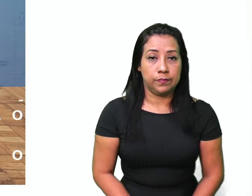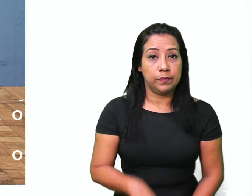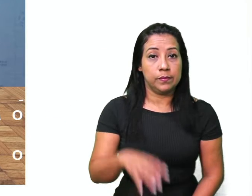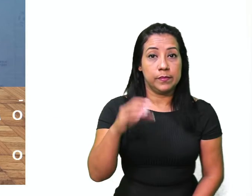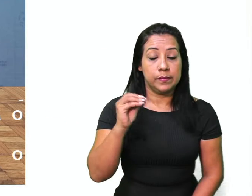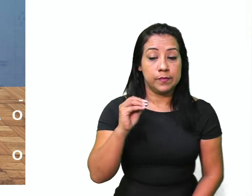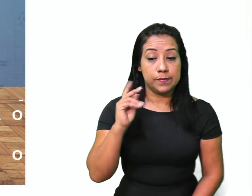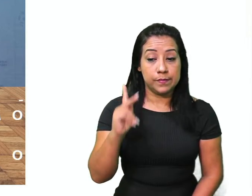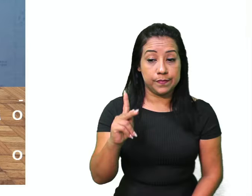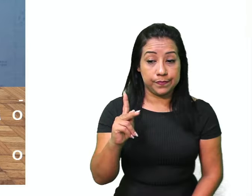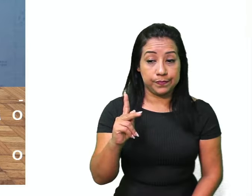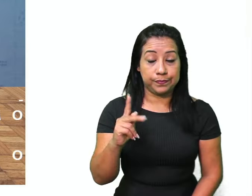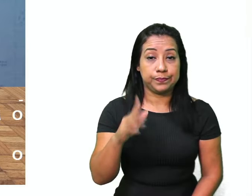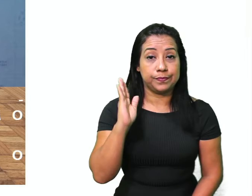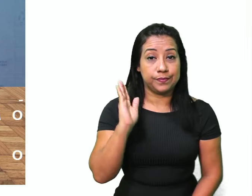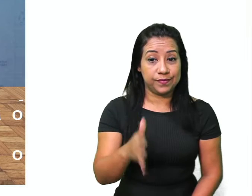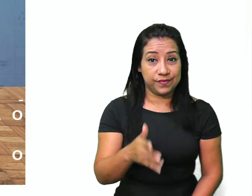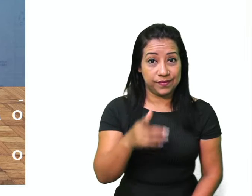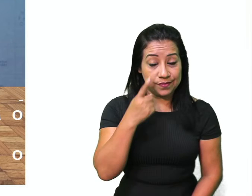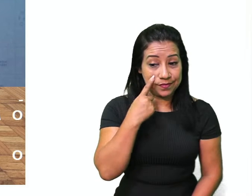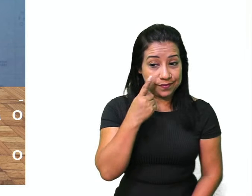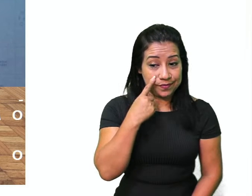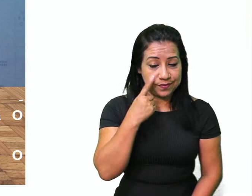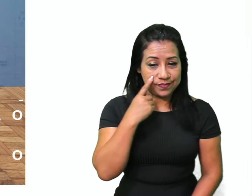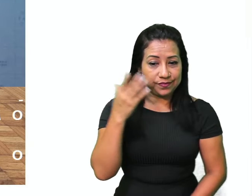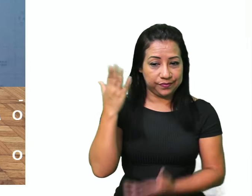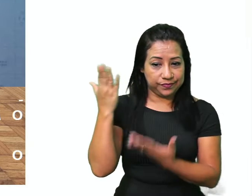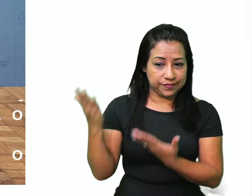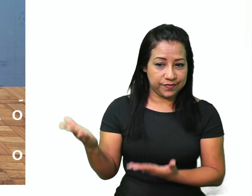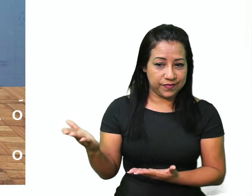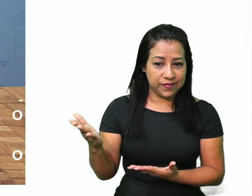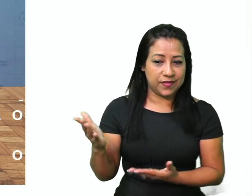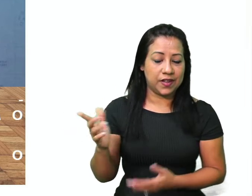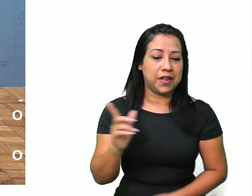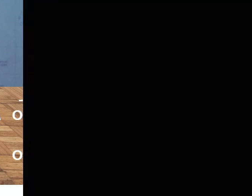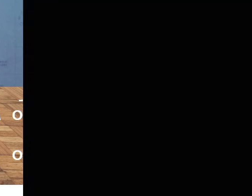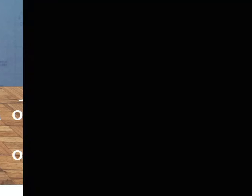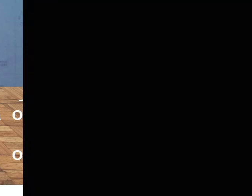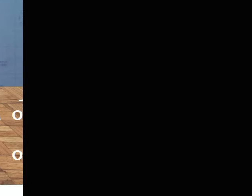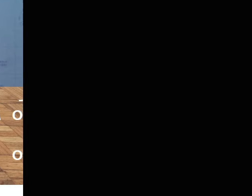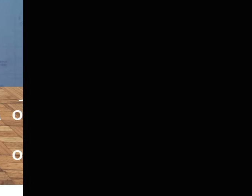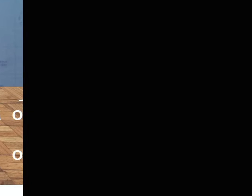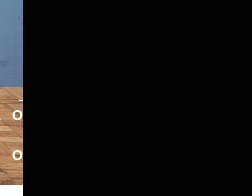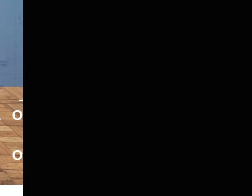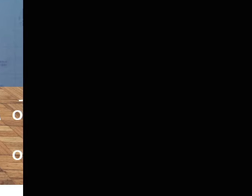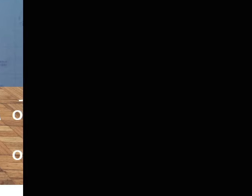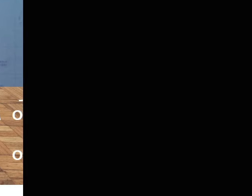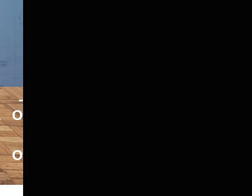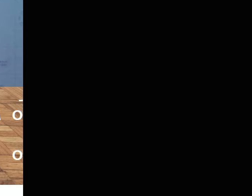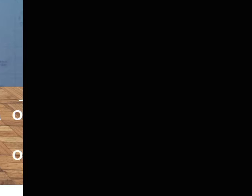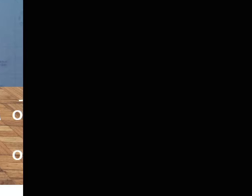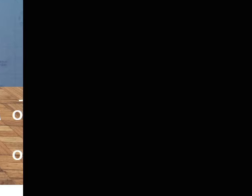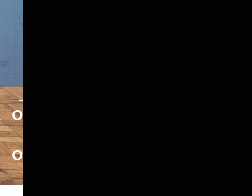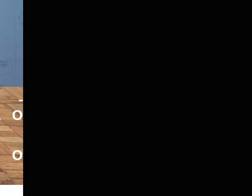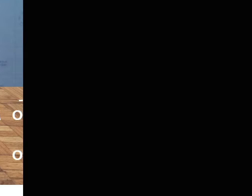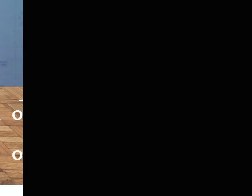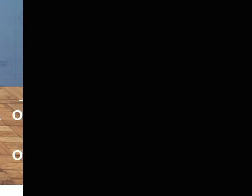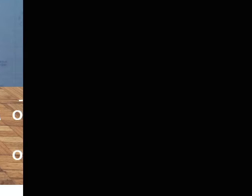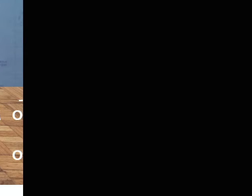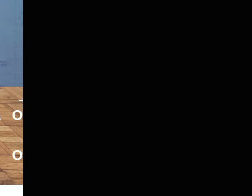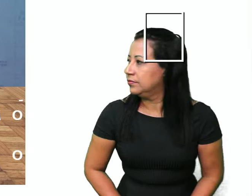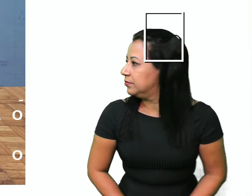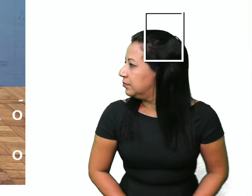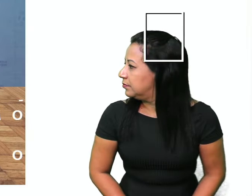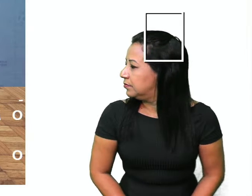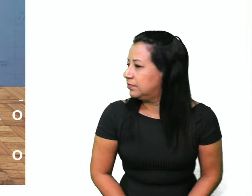Ok? Já deram uma olhada? Nós estamos no Revisa Enem, tá? No volume 2. Fica atento aí, ó.